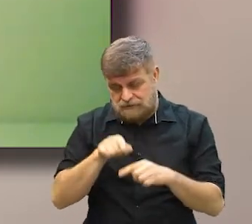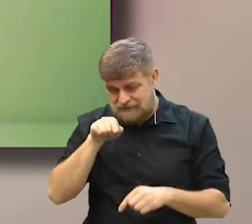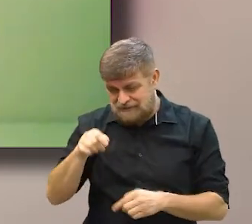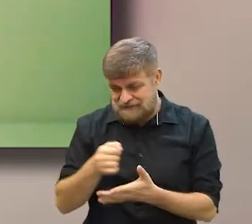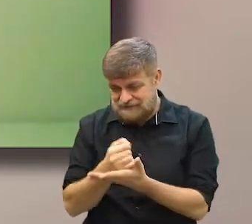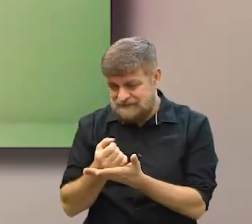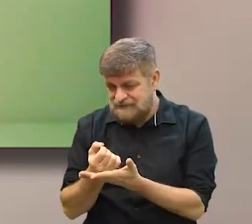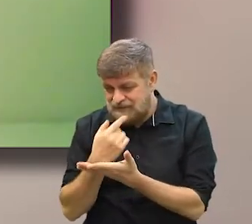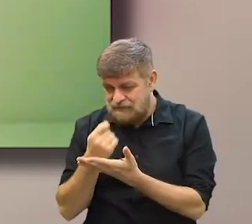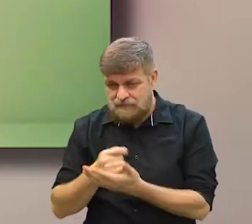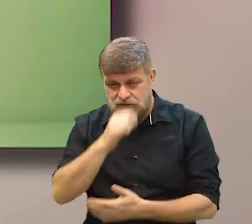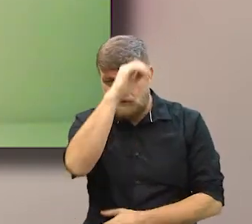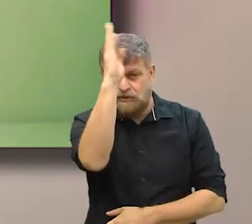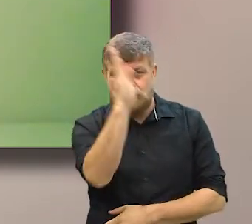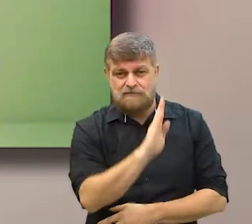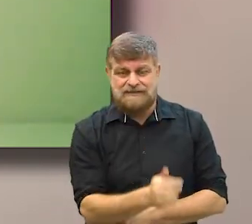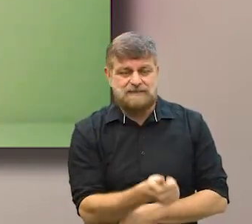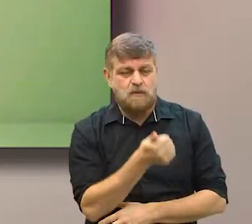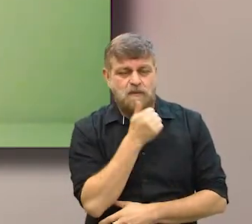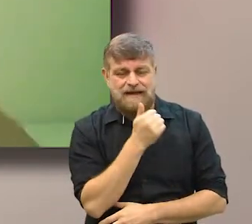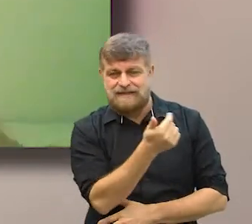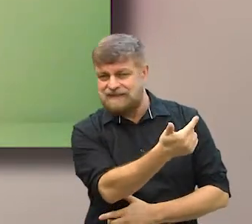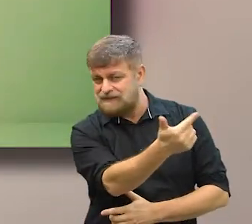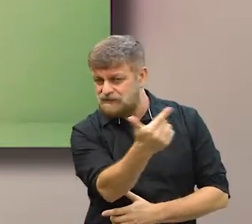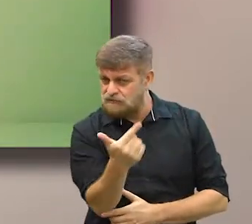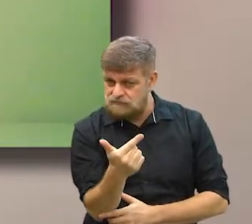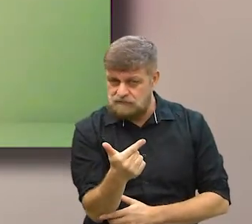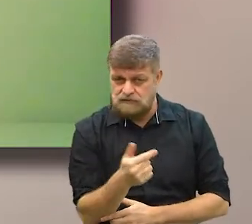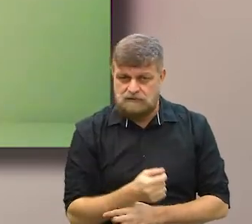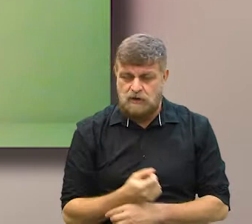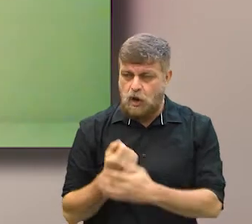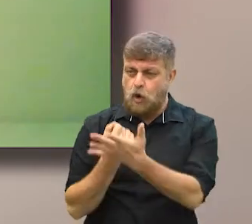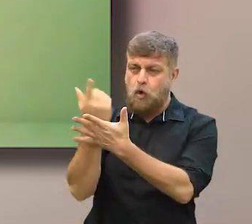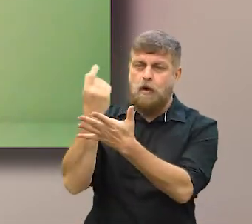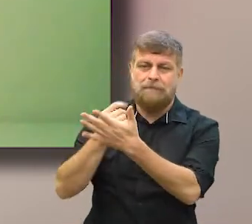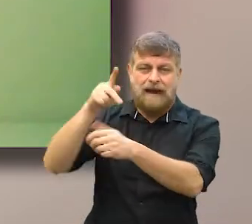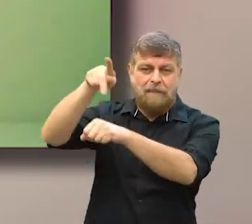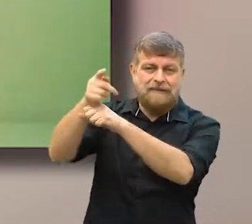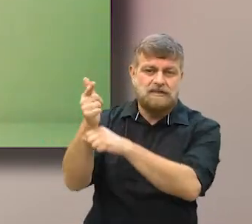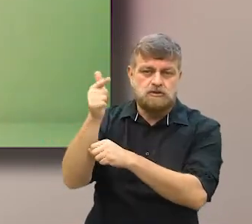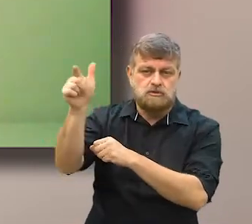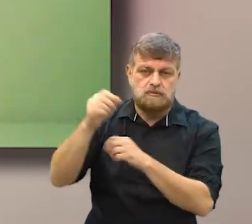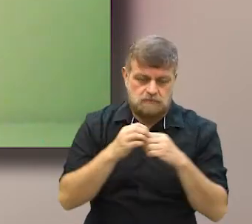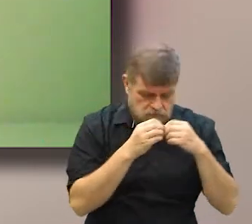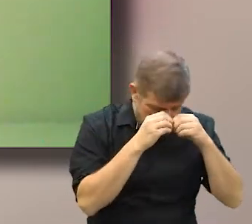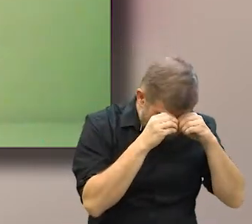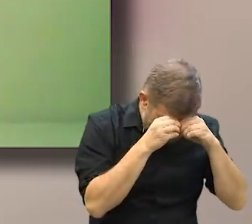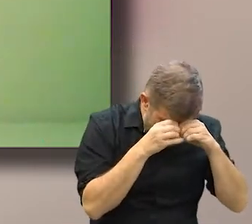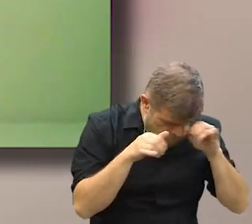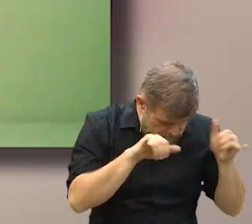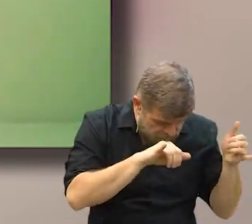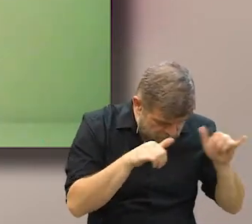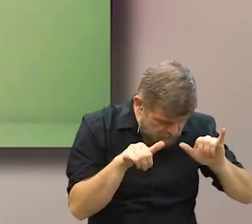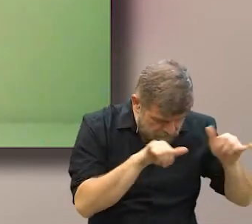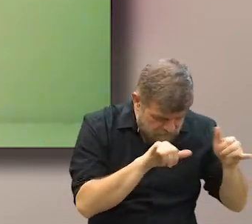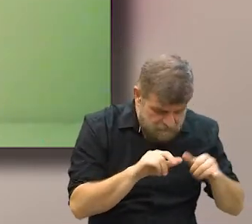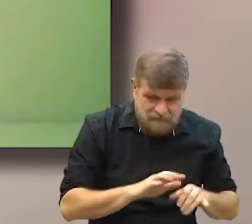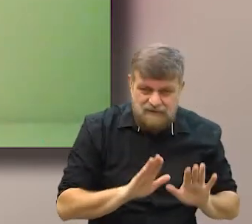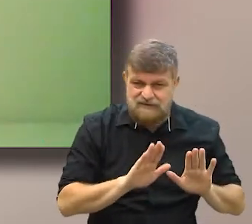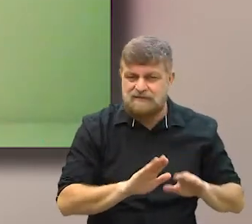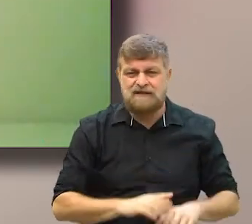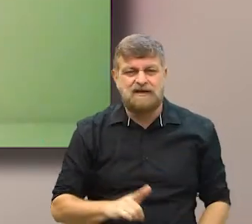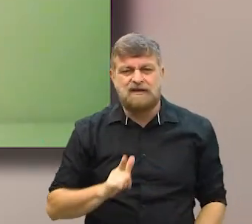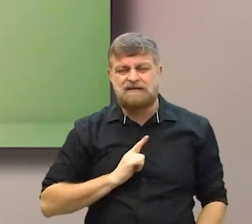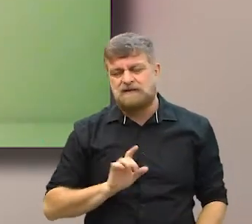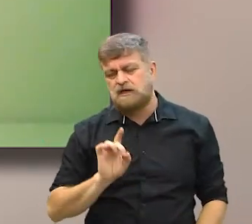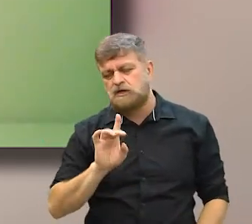porque esses remédios não chegam no Brasil, essas drogas não são importadas aqui, os laboratórios farmacêuticos muito frequentemente